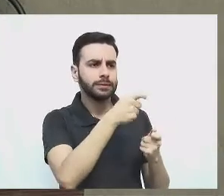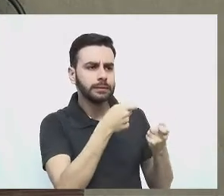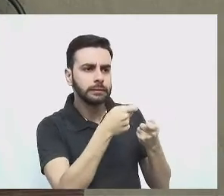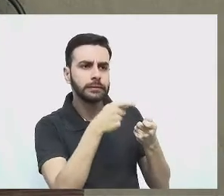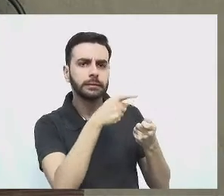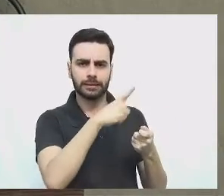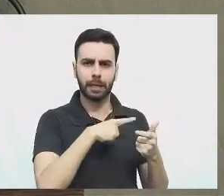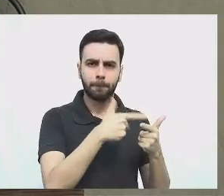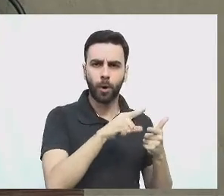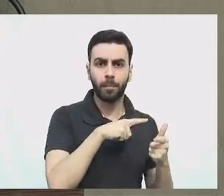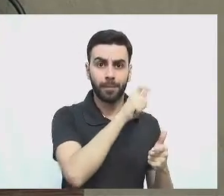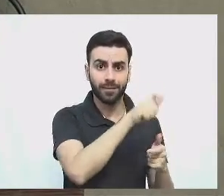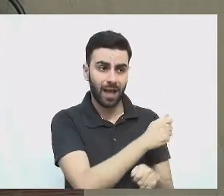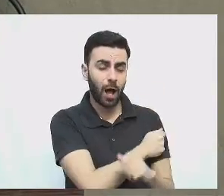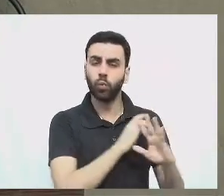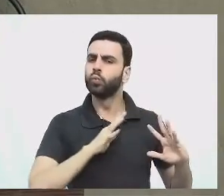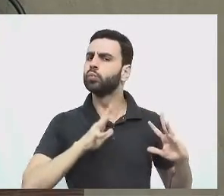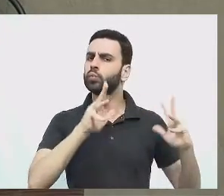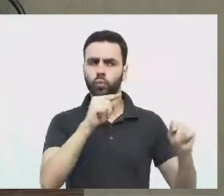problemas, todos,